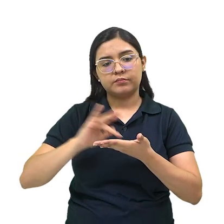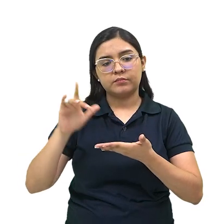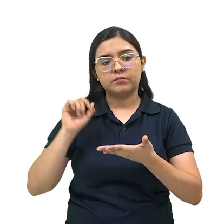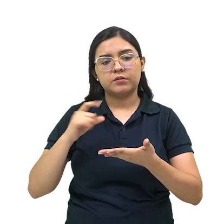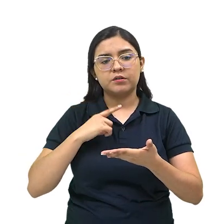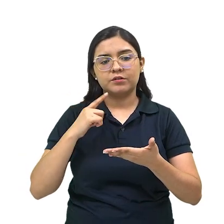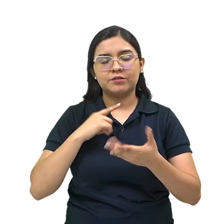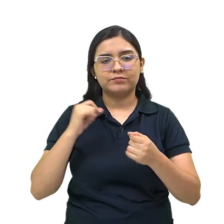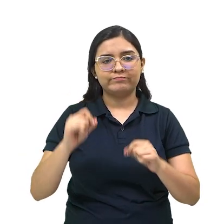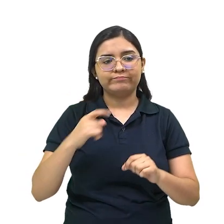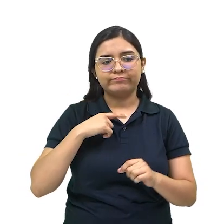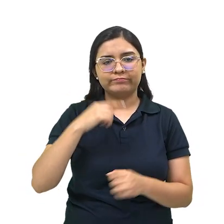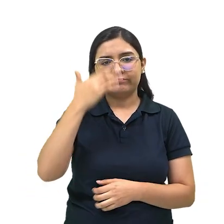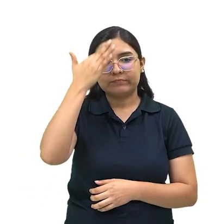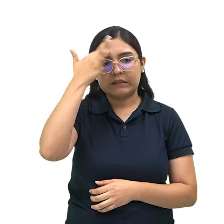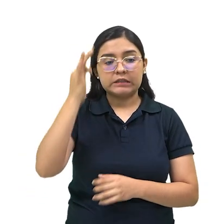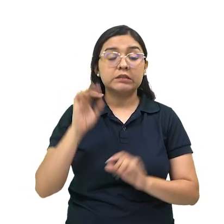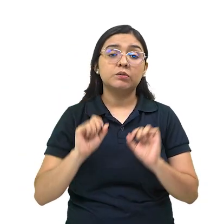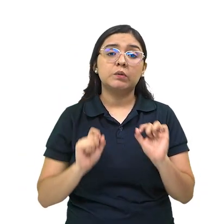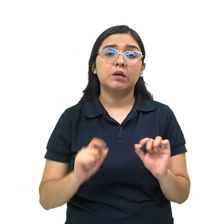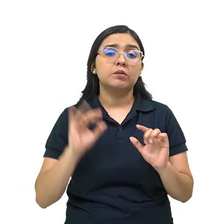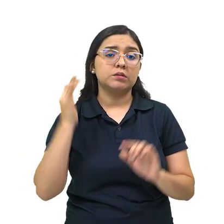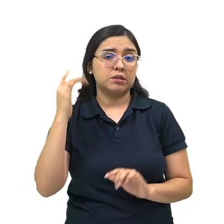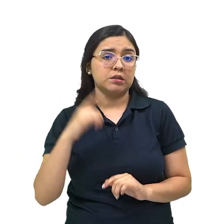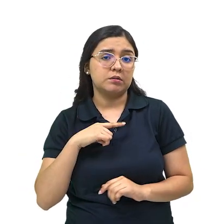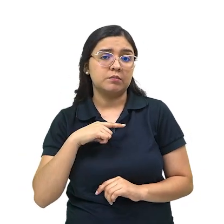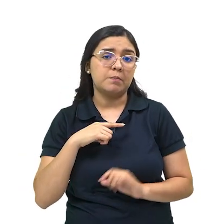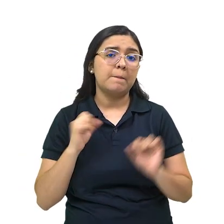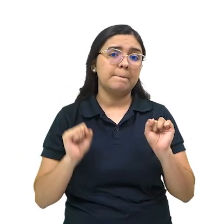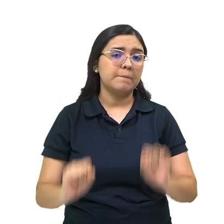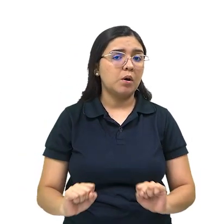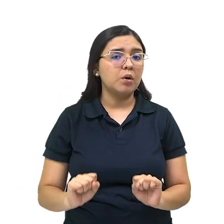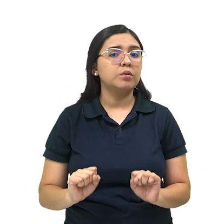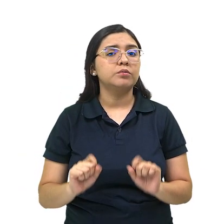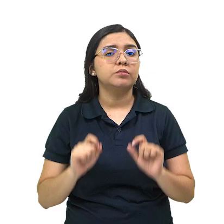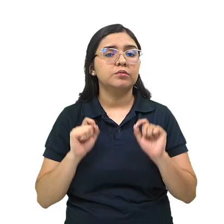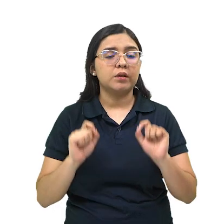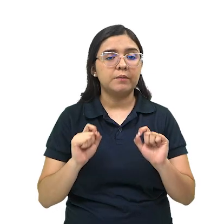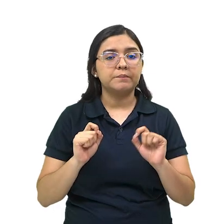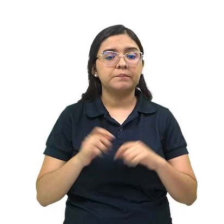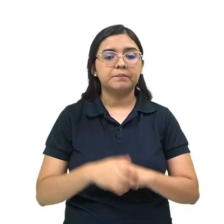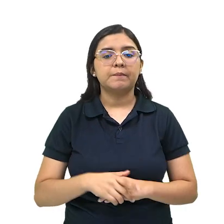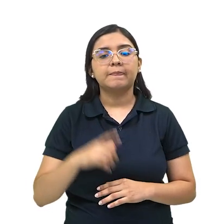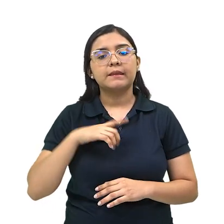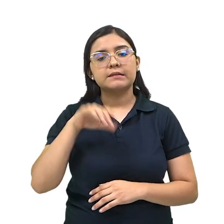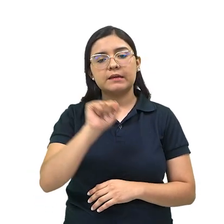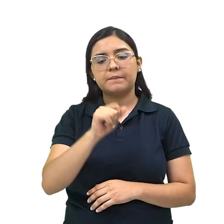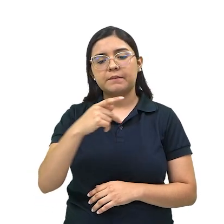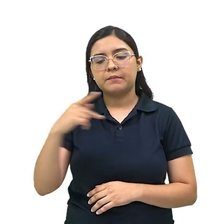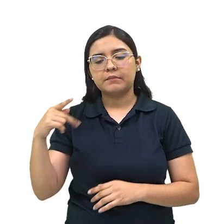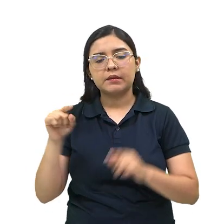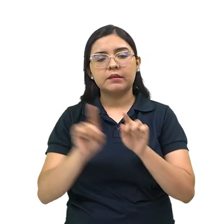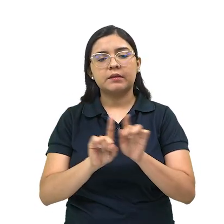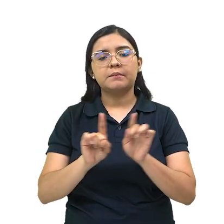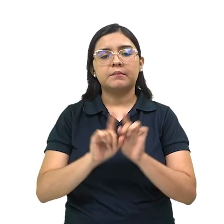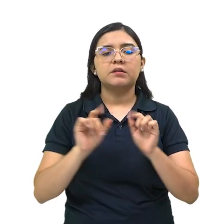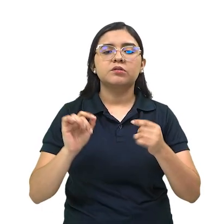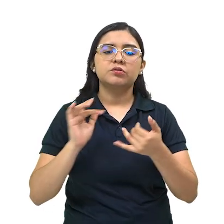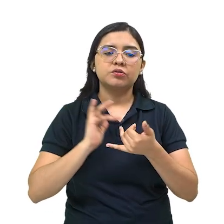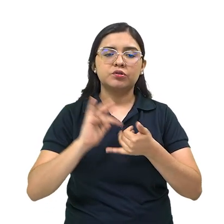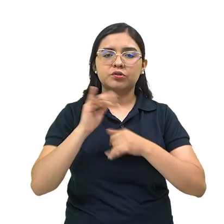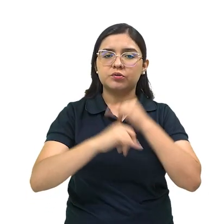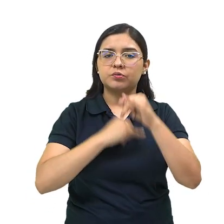pé da letra. E aí o que acontece? A gente corre o perigo, tá? A gente corre o risco desses aplicativos e essas contas de mídias